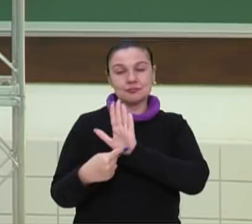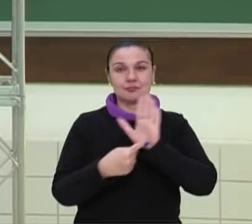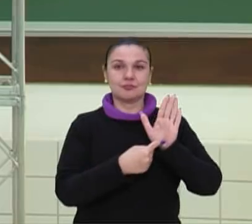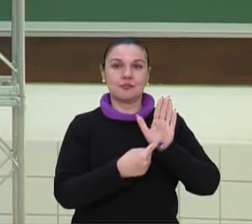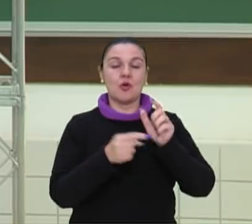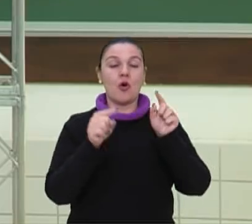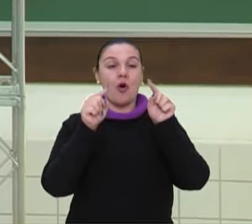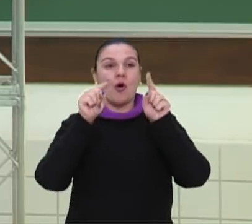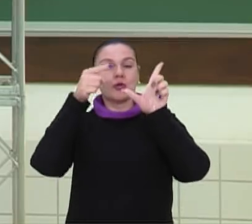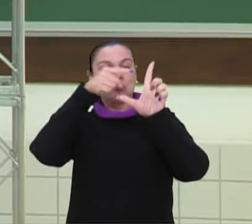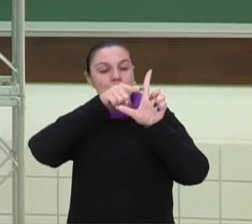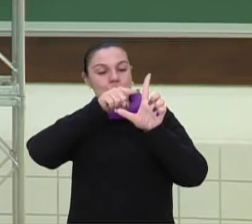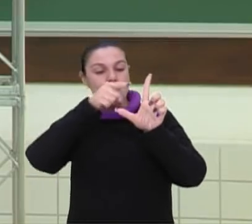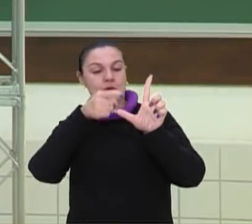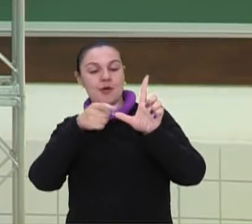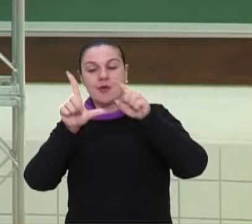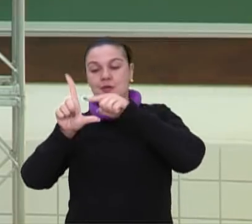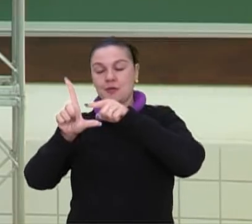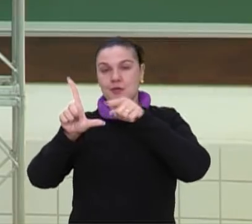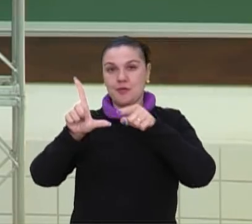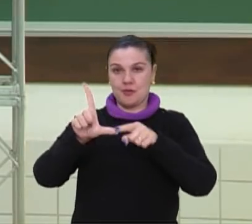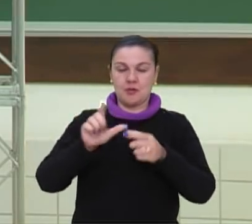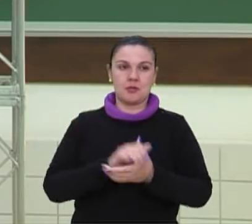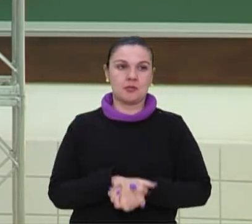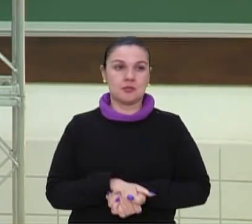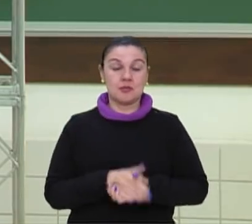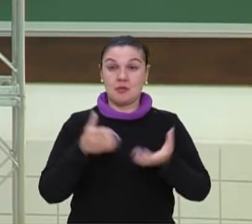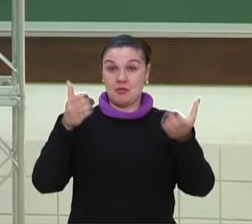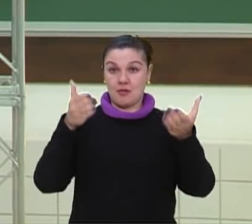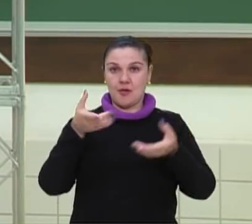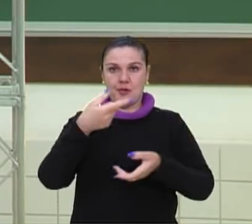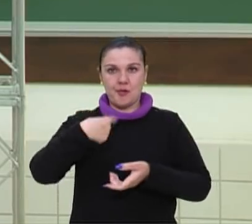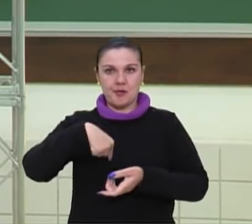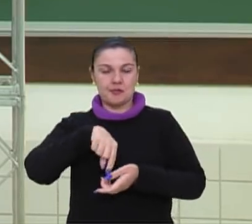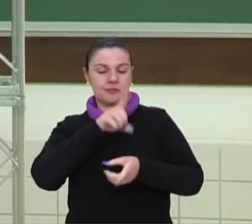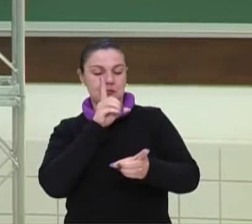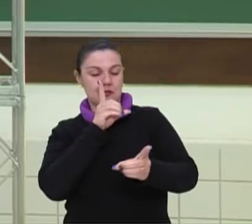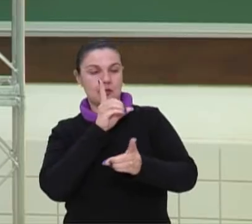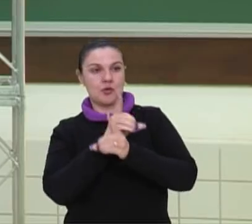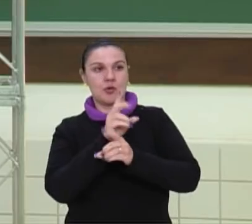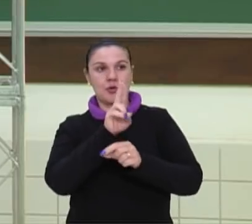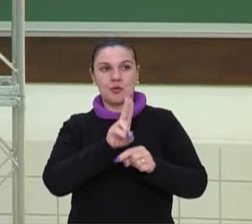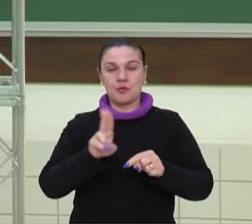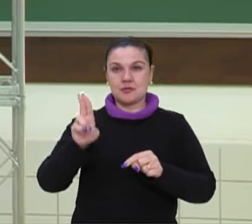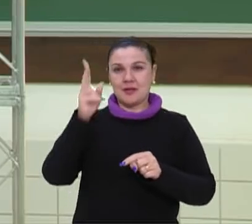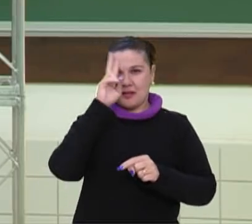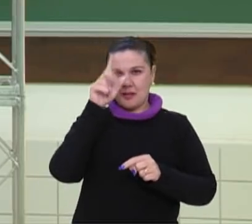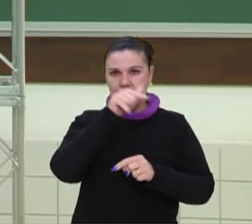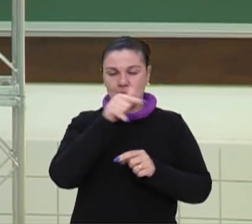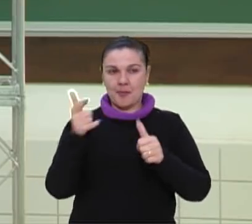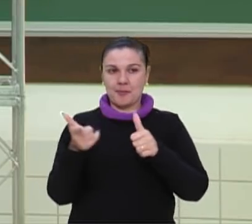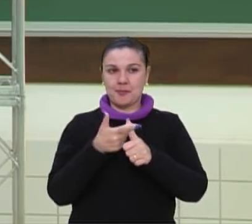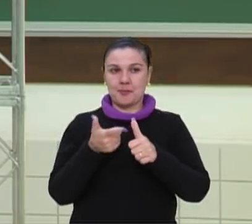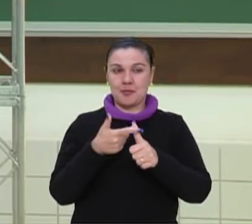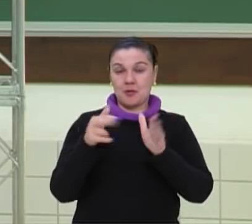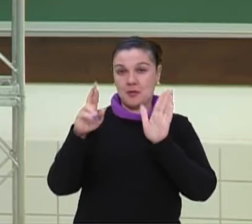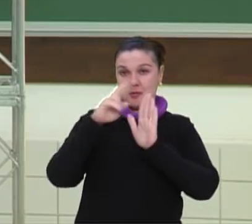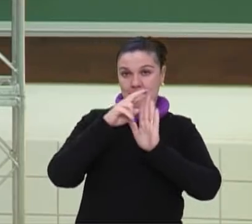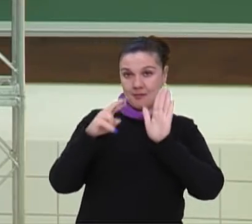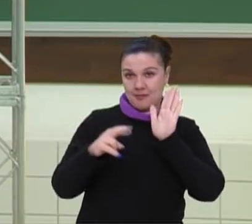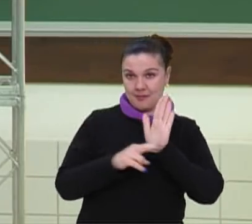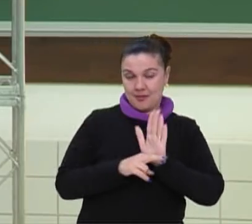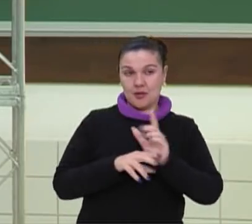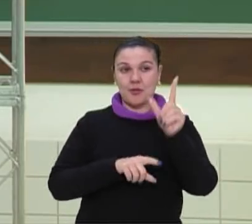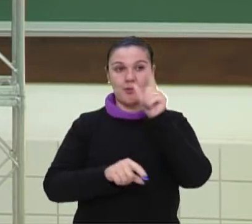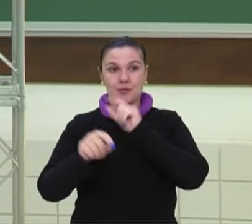as medidas dos 4 ângulos. Então, nós vamos determinar já utilizando a primeira propriedade dos paralelogramos,